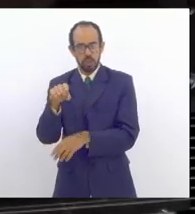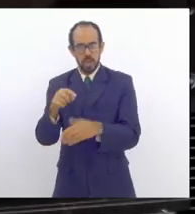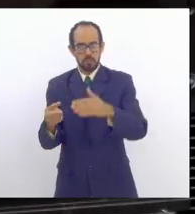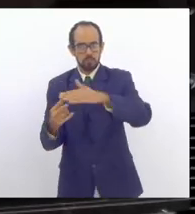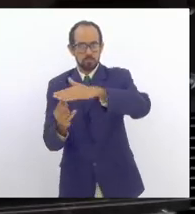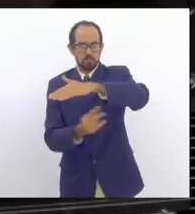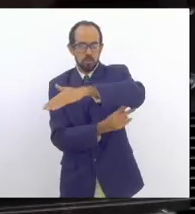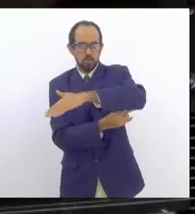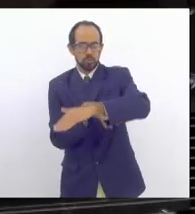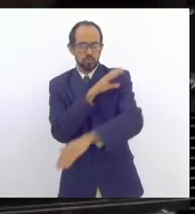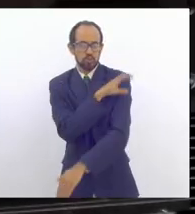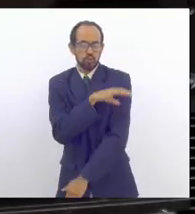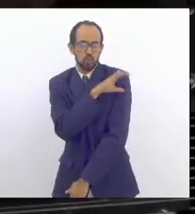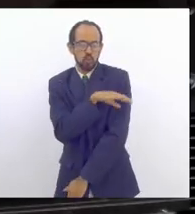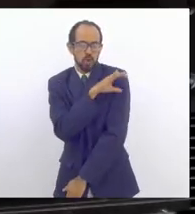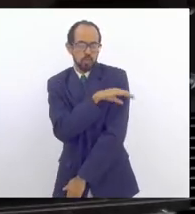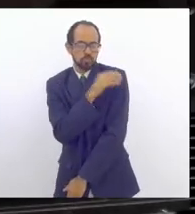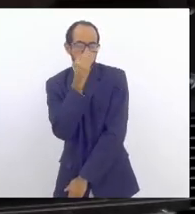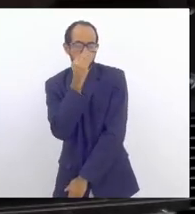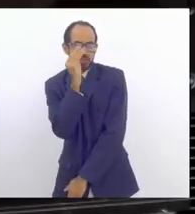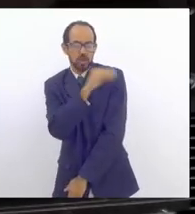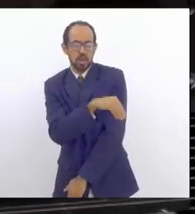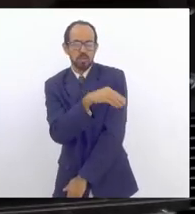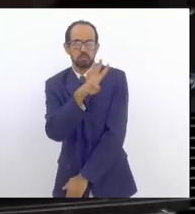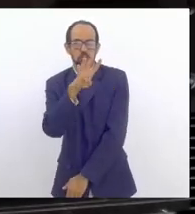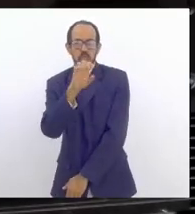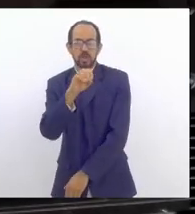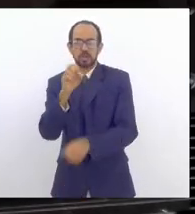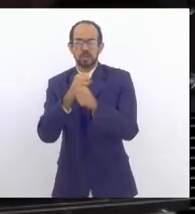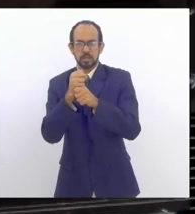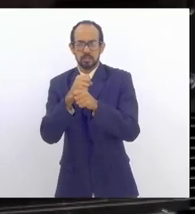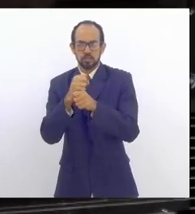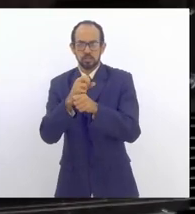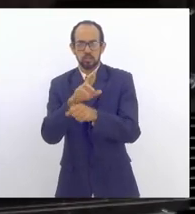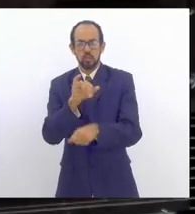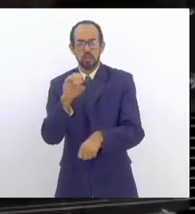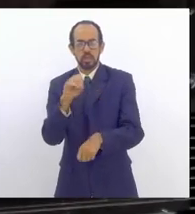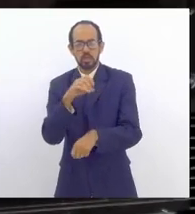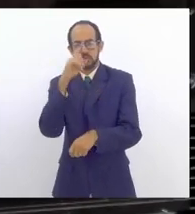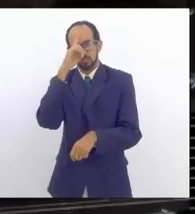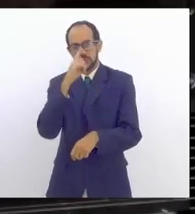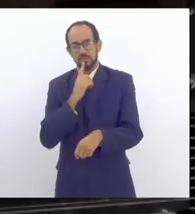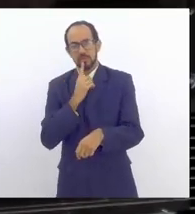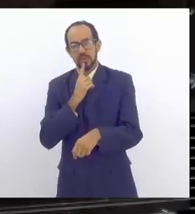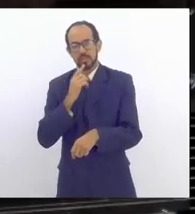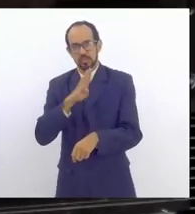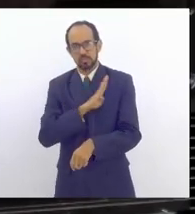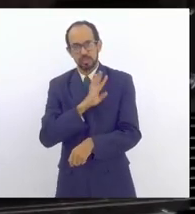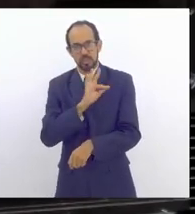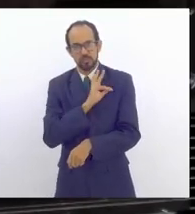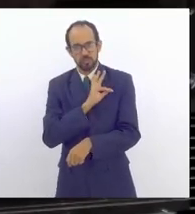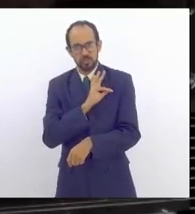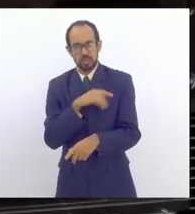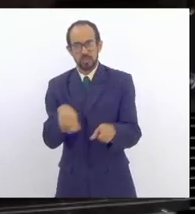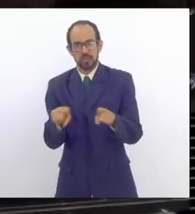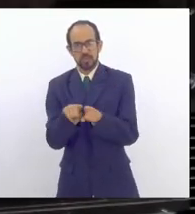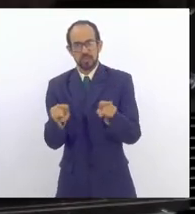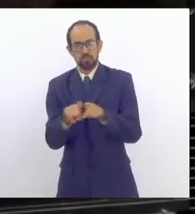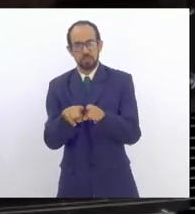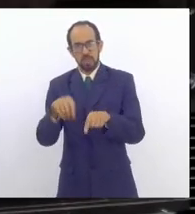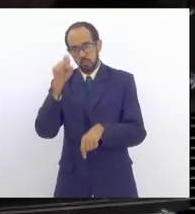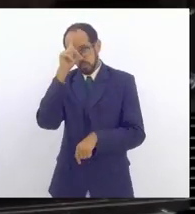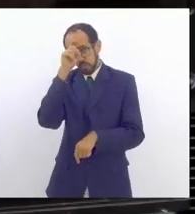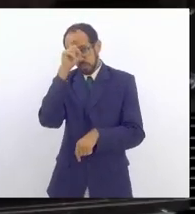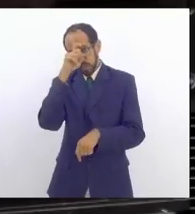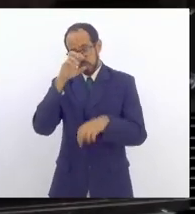há mais de 40 anos, o Rio Imagem da Baixada e, finalmente, prefeito Johnny, o Hospital de Câncer